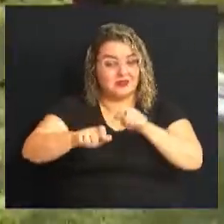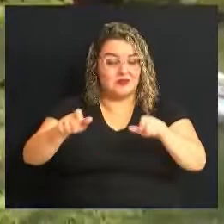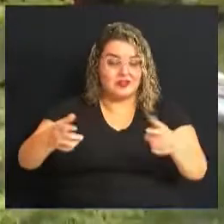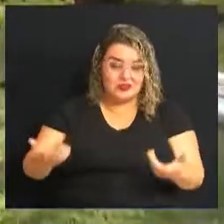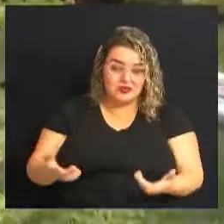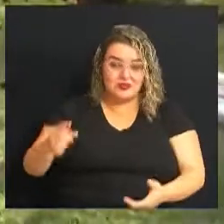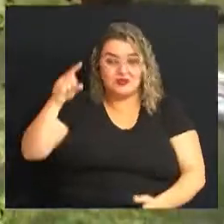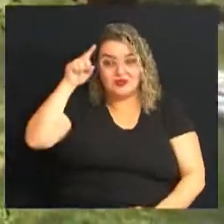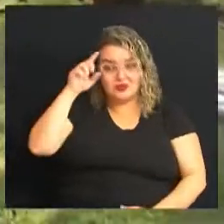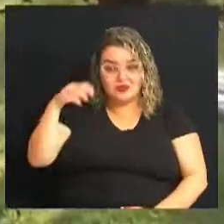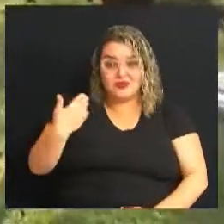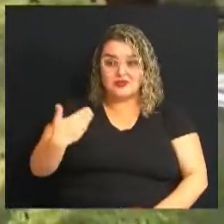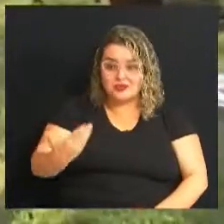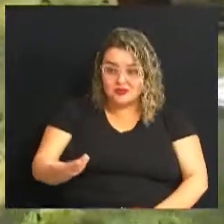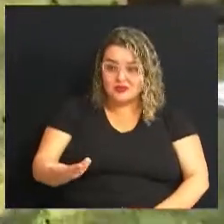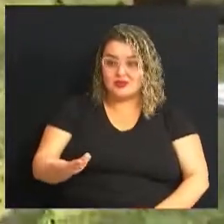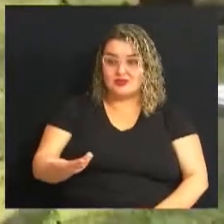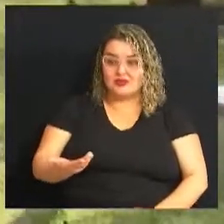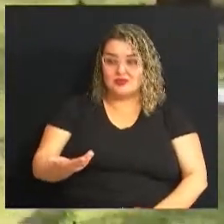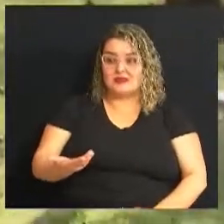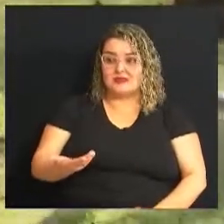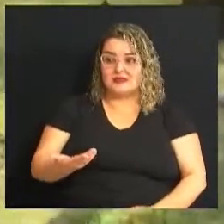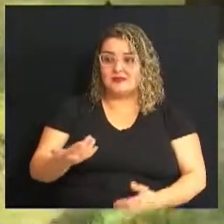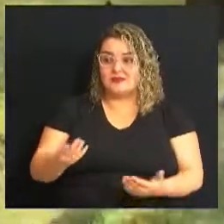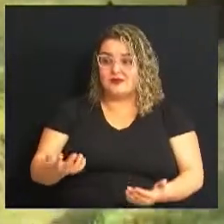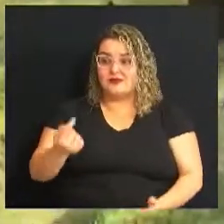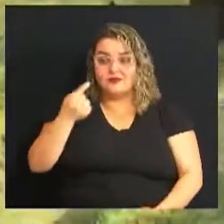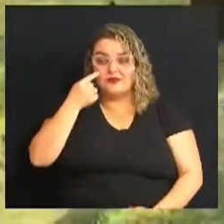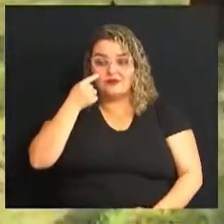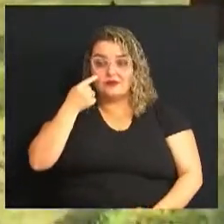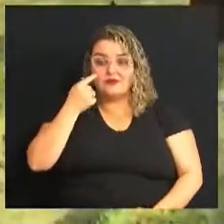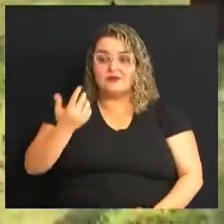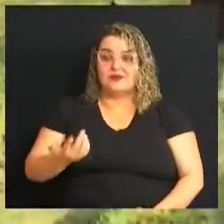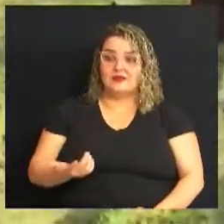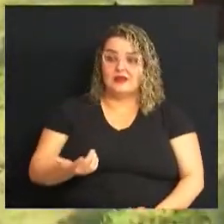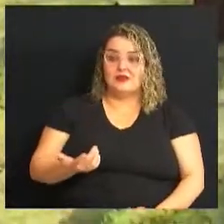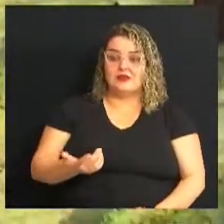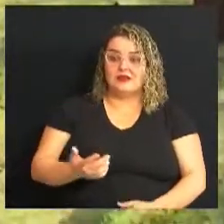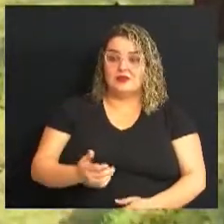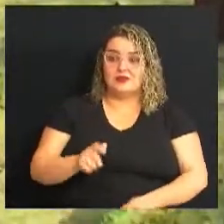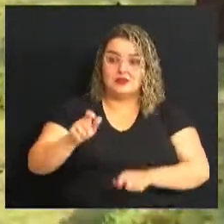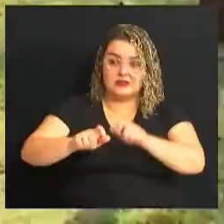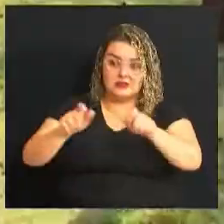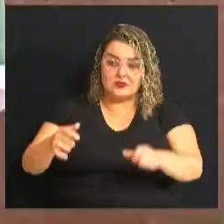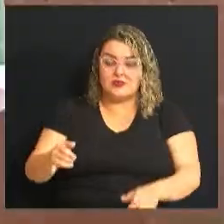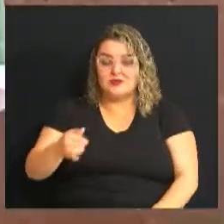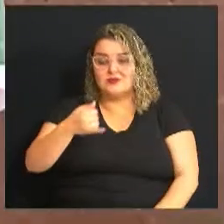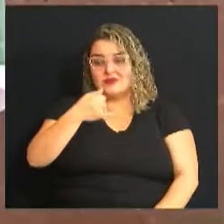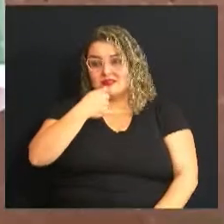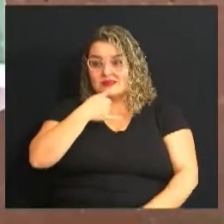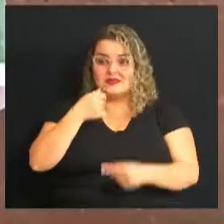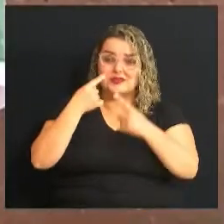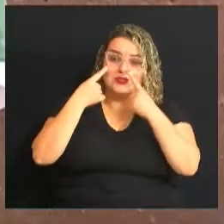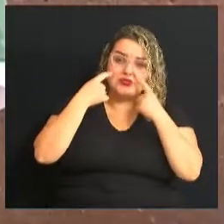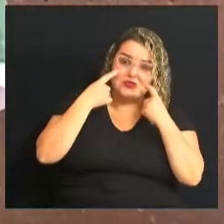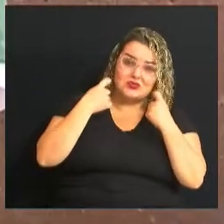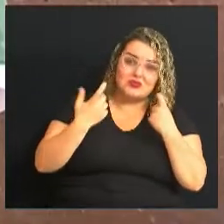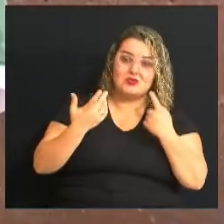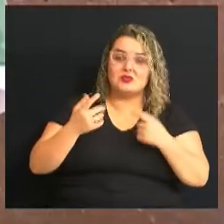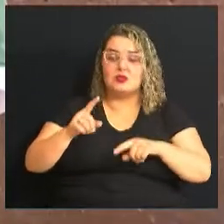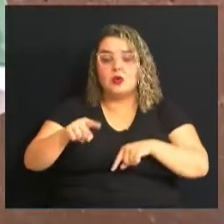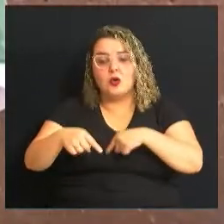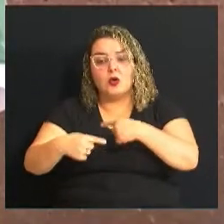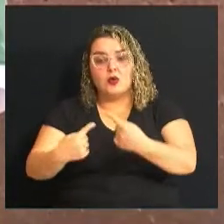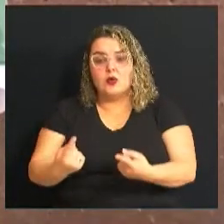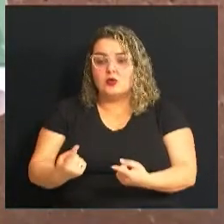os dias você está, né, vendo as pessoas tristes, chorando, outras